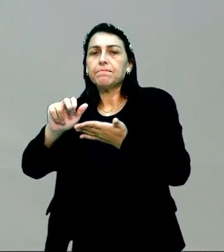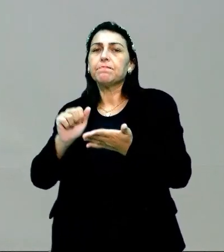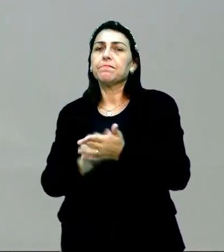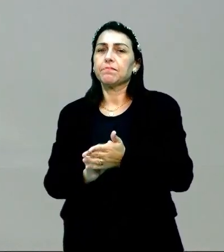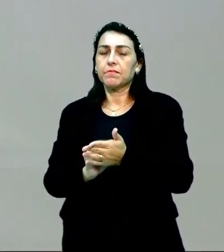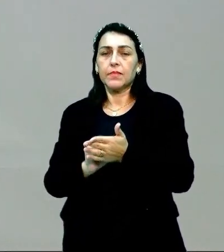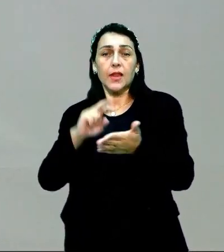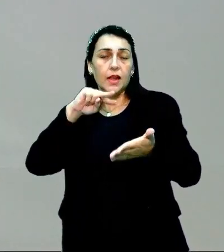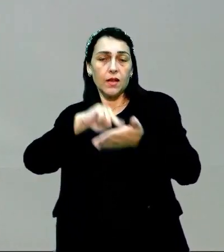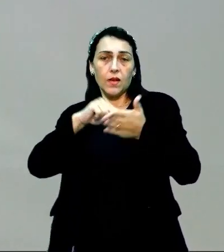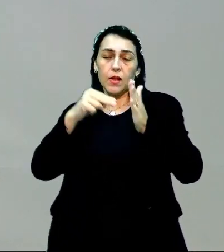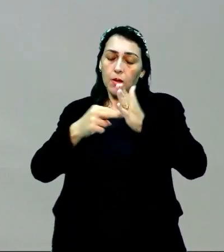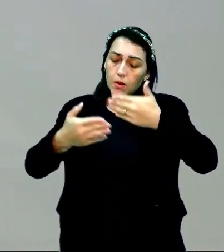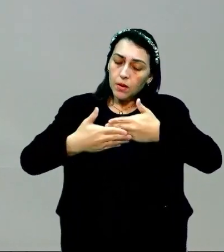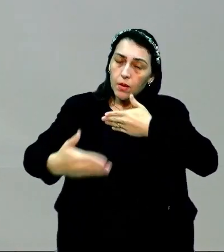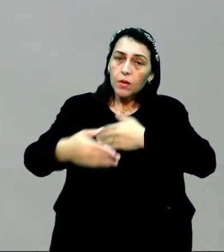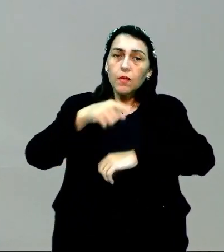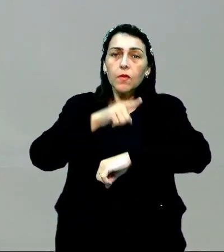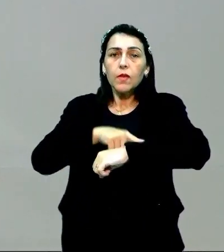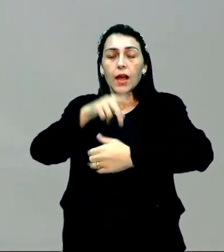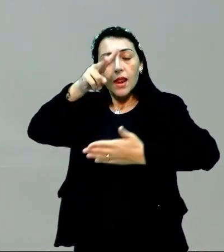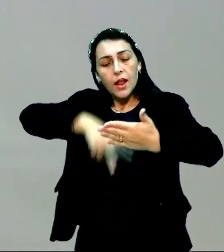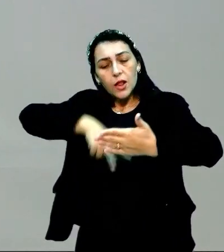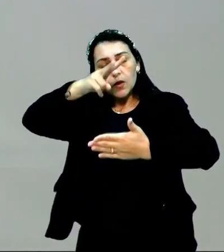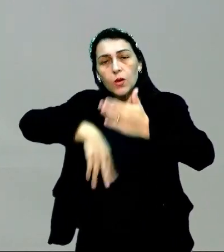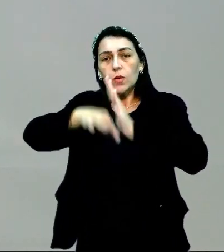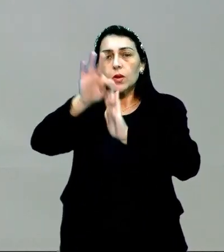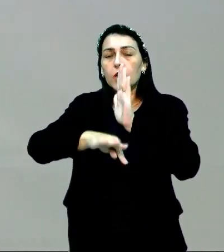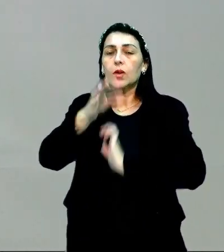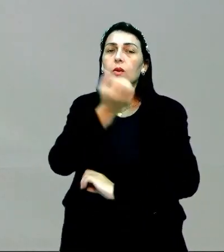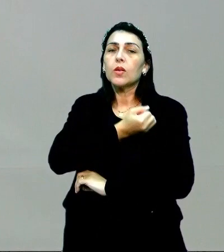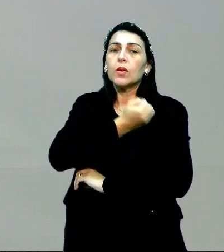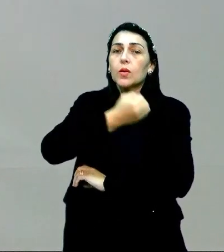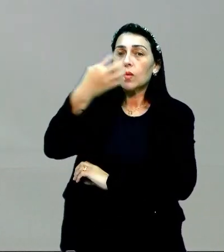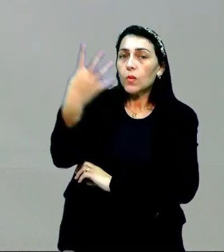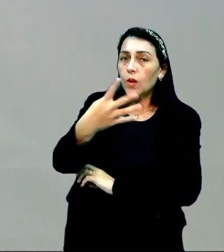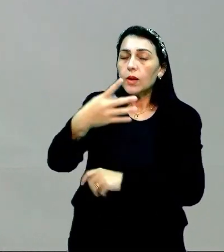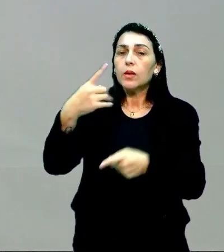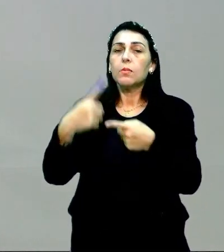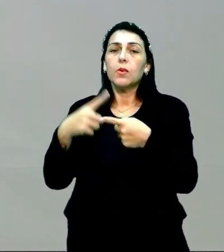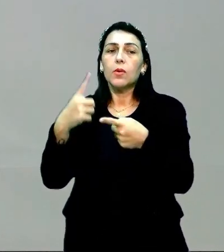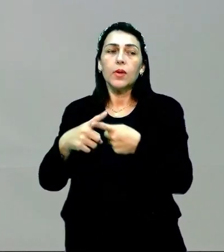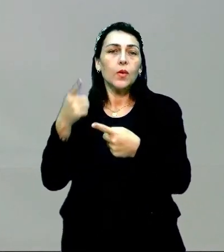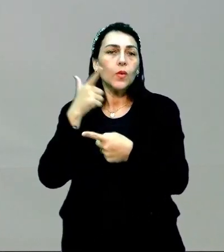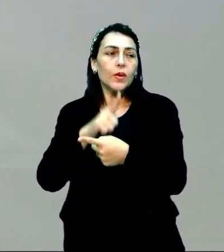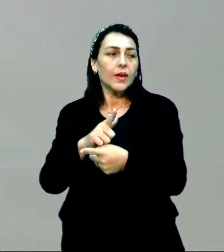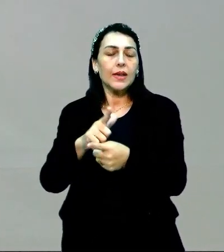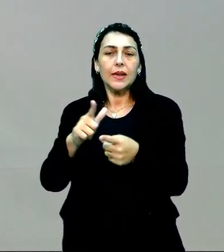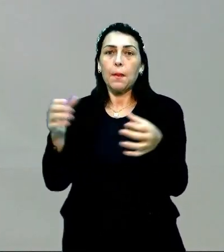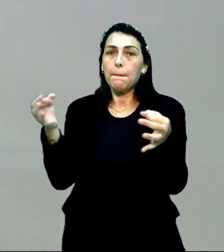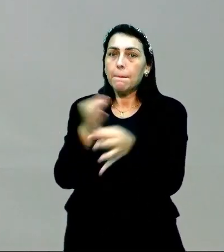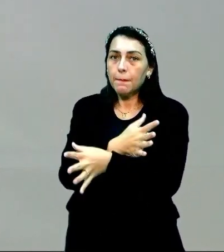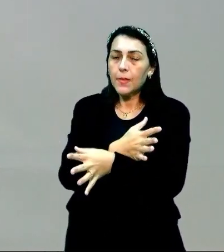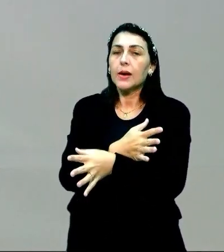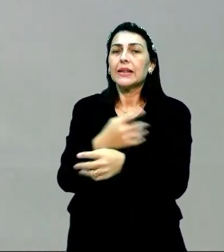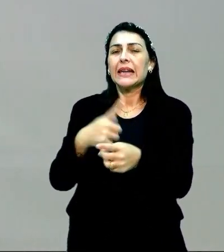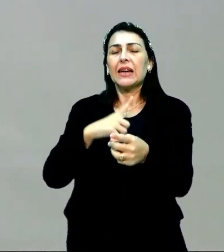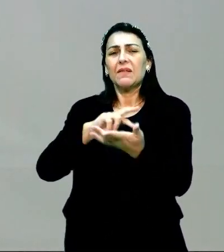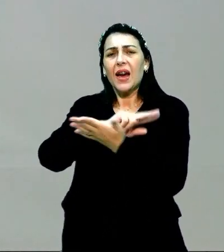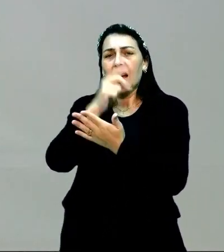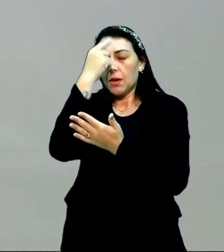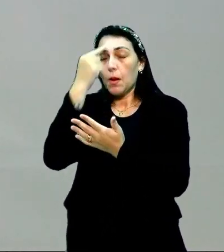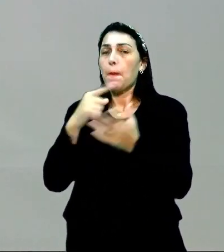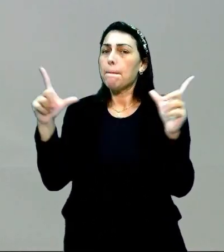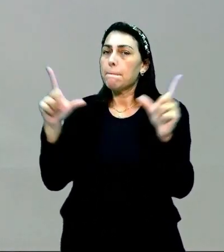muito mais sentido a partir do momento que você faz a leitura do texto 4, porque ele talvez não seja assim tão completo, porque ele tem muitas imagens